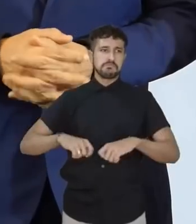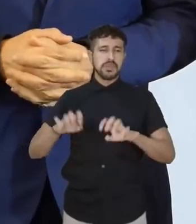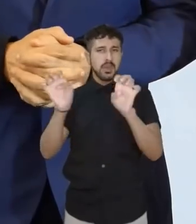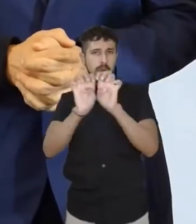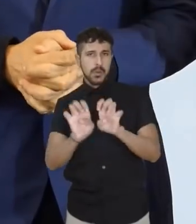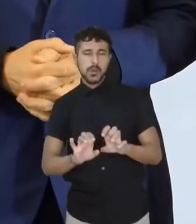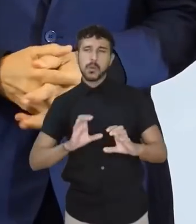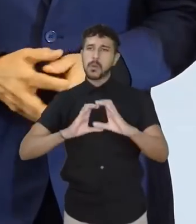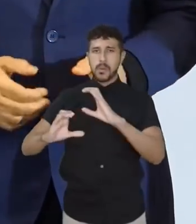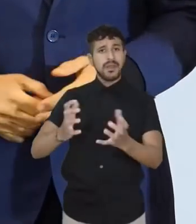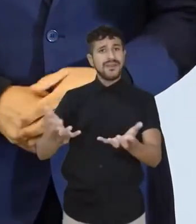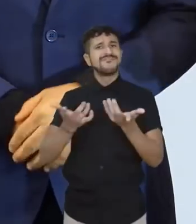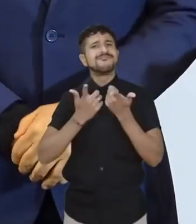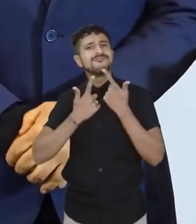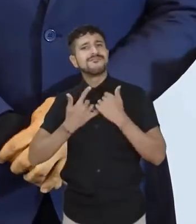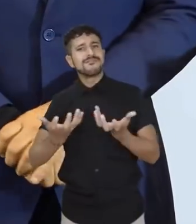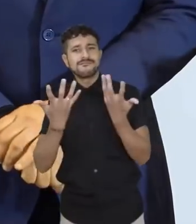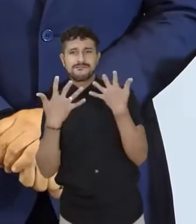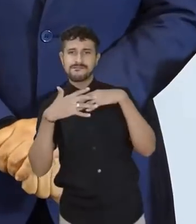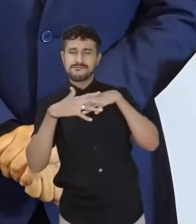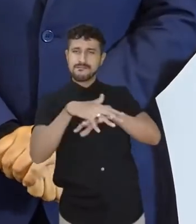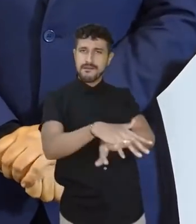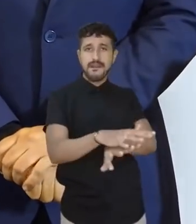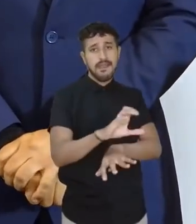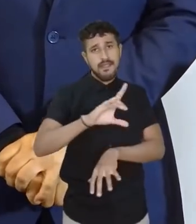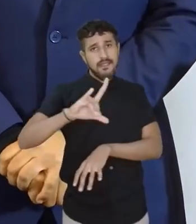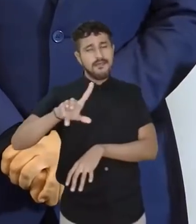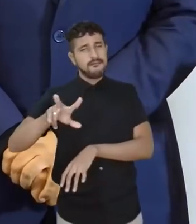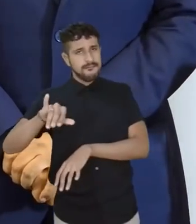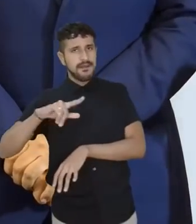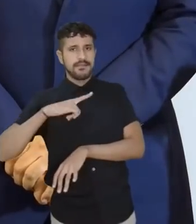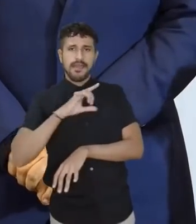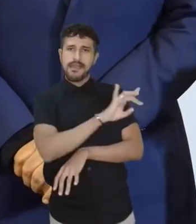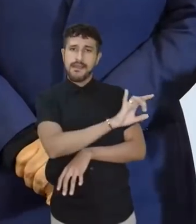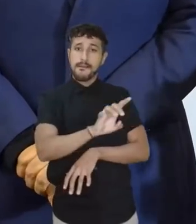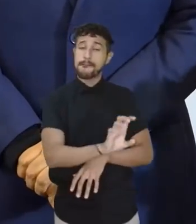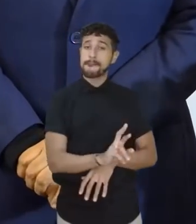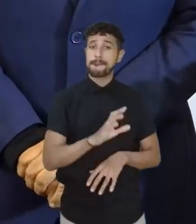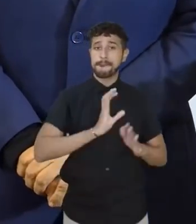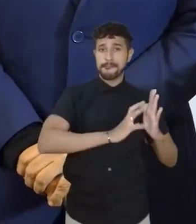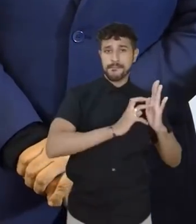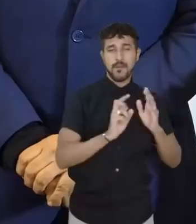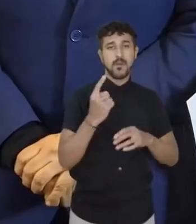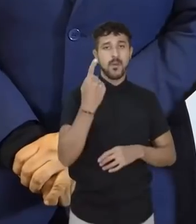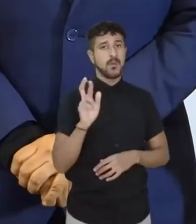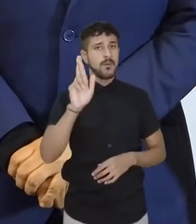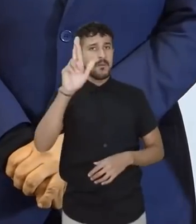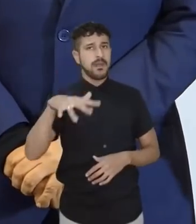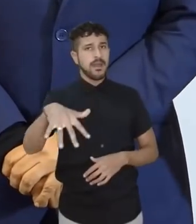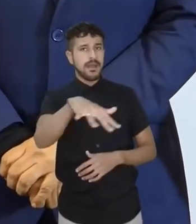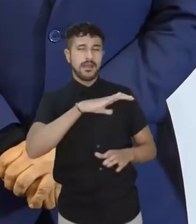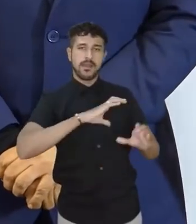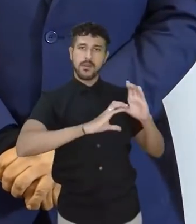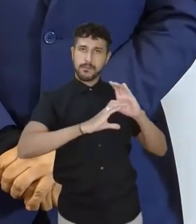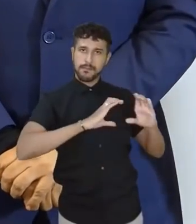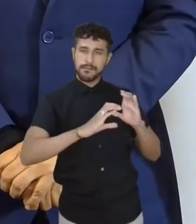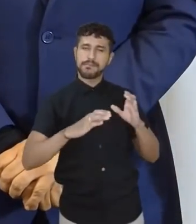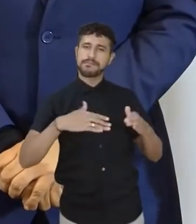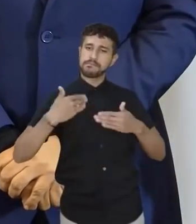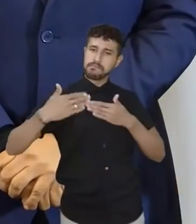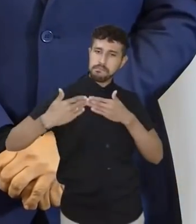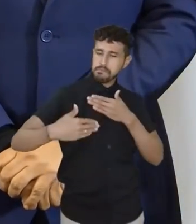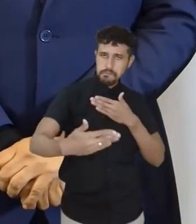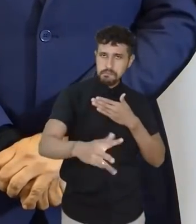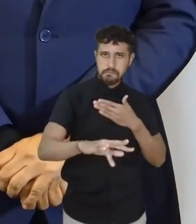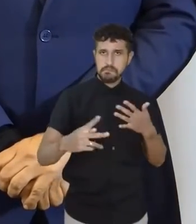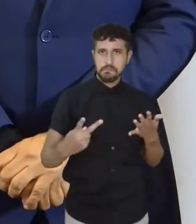queremos muito que sejam integrados, e, obviamente, vai ter também de cada partido um responsável na área de comunicação, e assim sucessivamente.